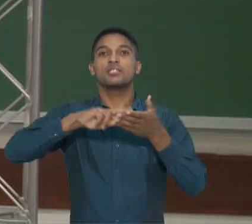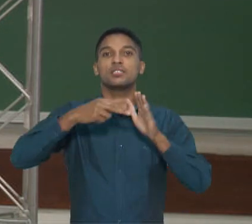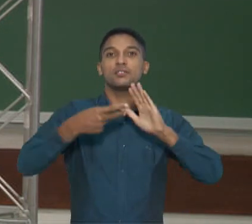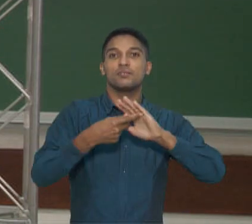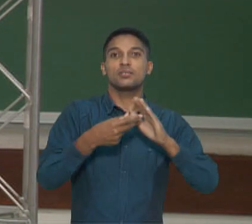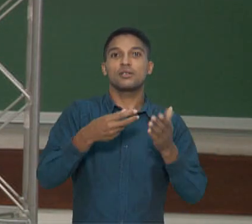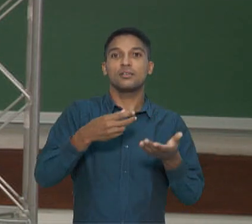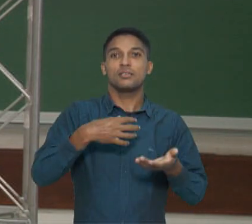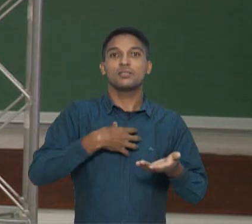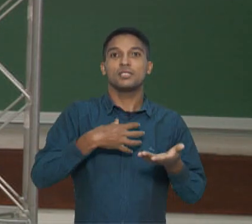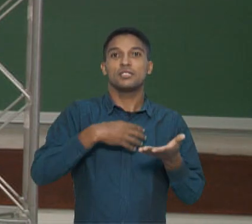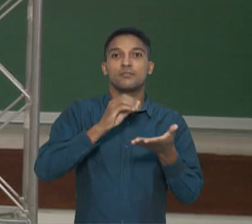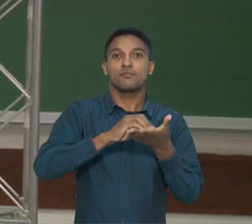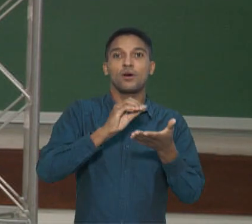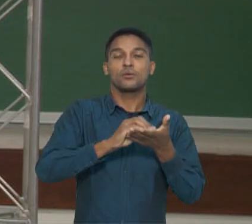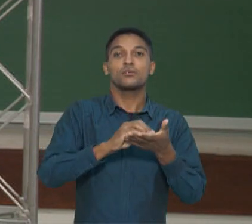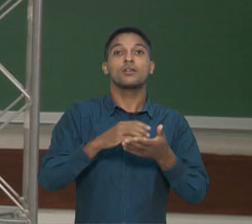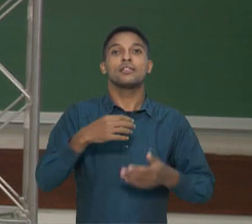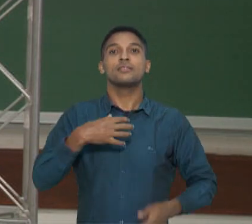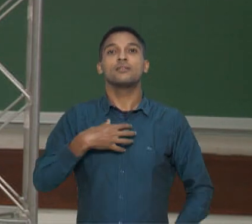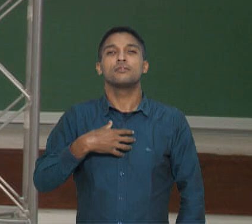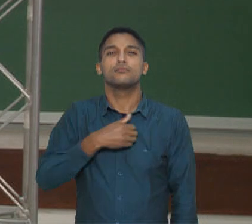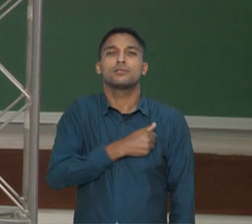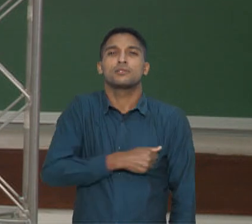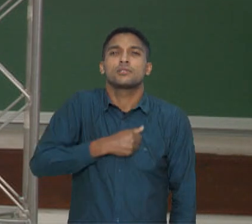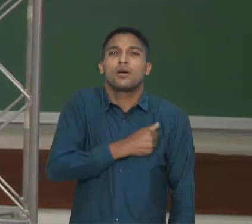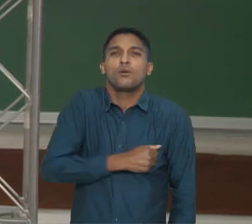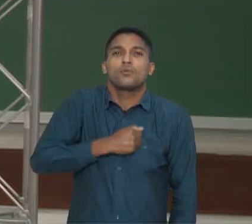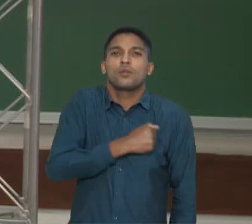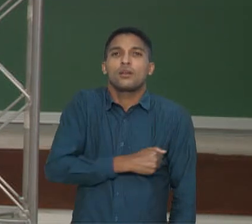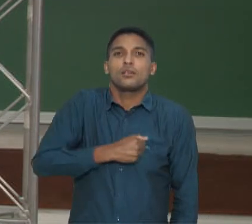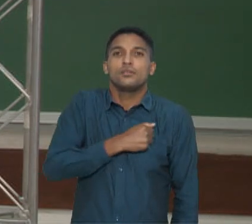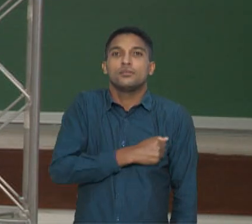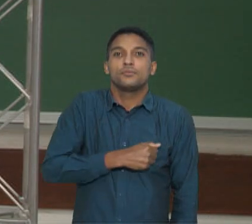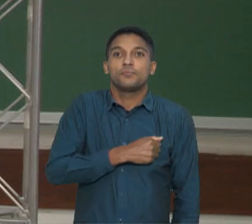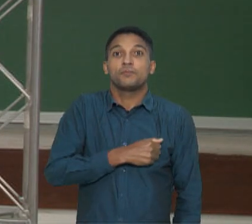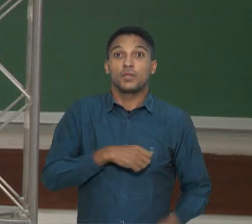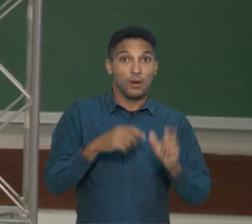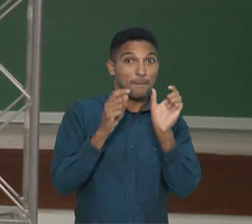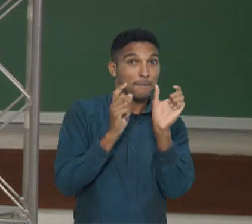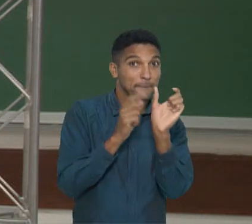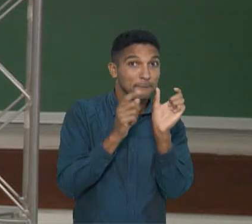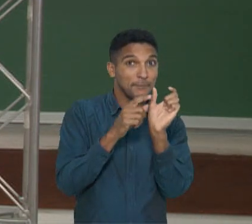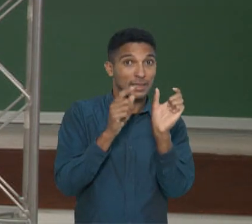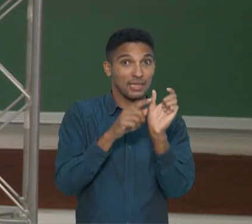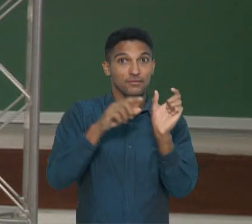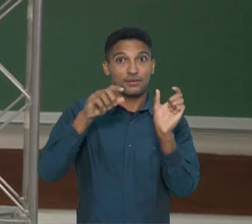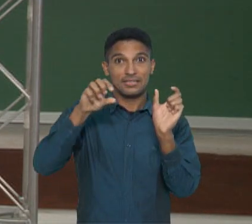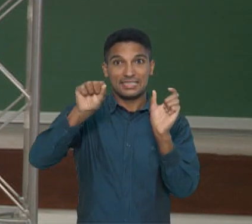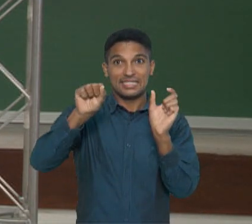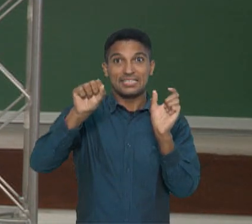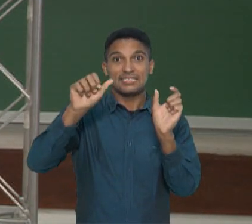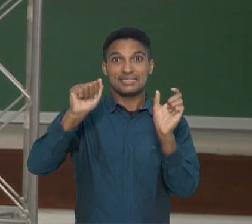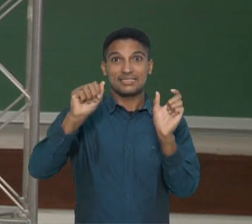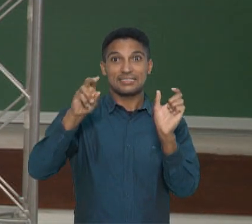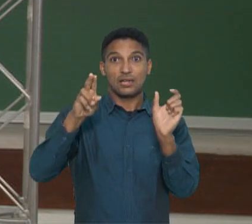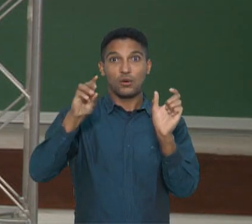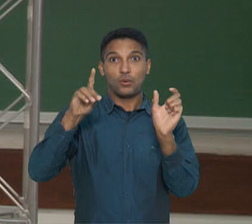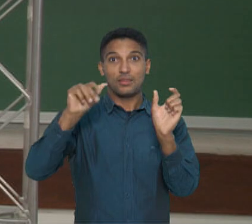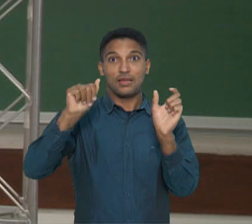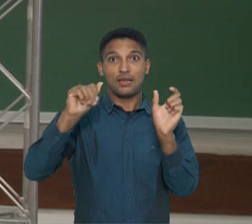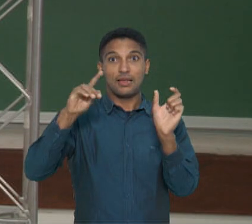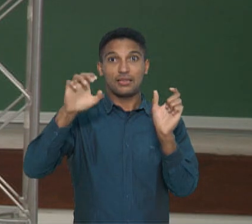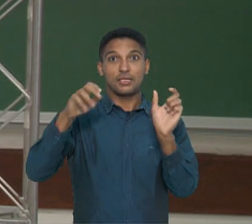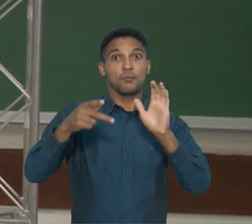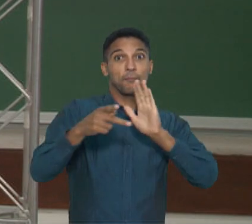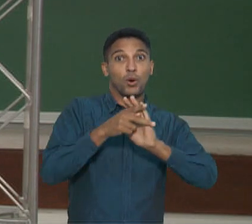falta, sentir saudade, ok? Tanto que a palavra, o termo saudade,